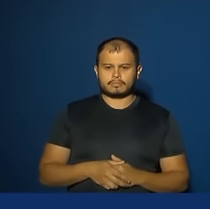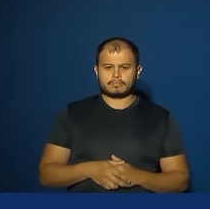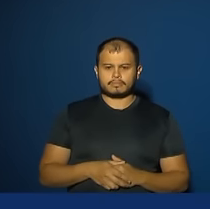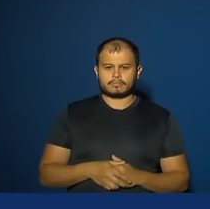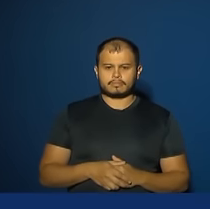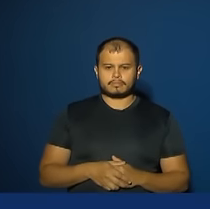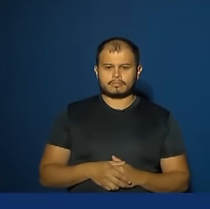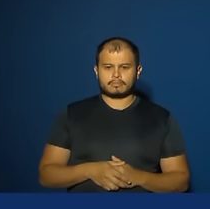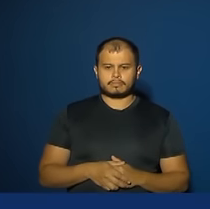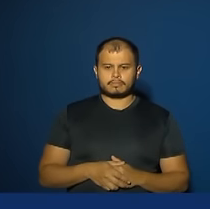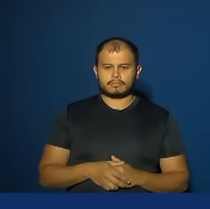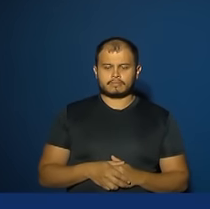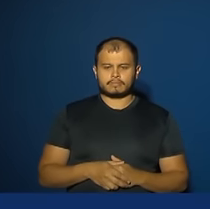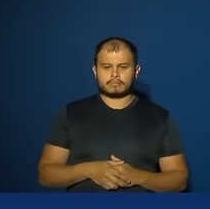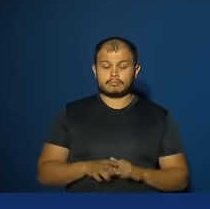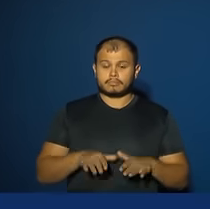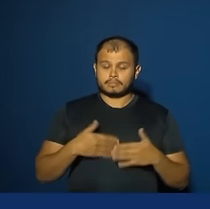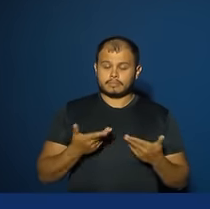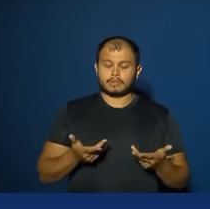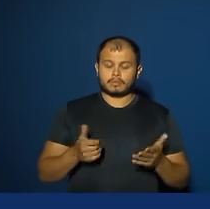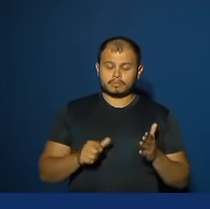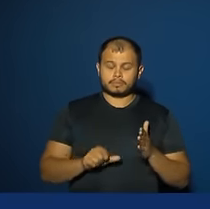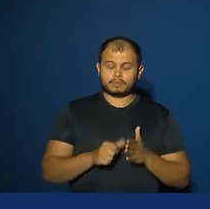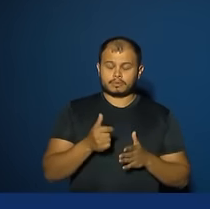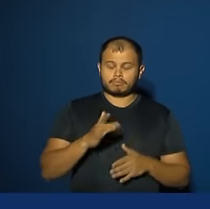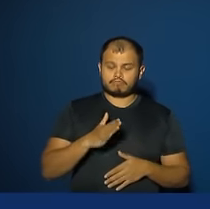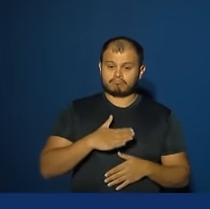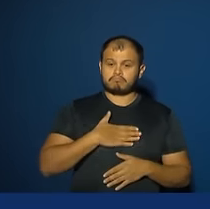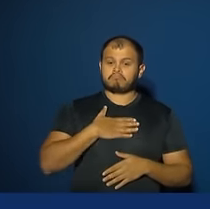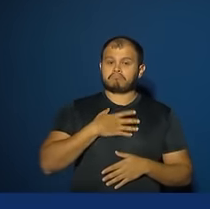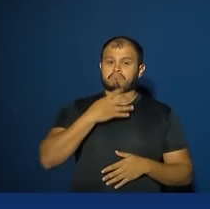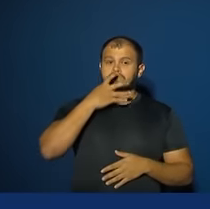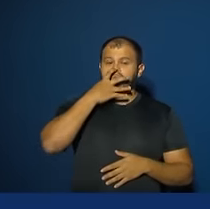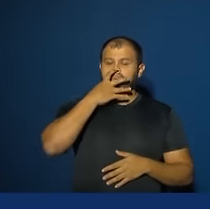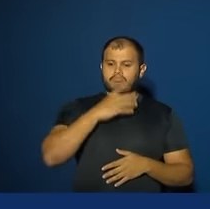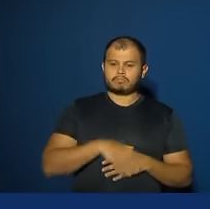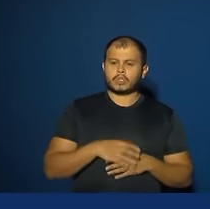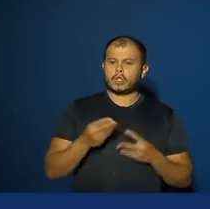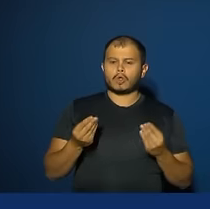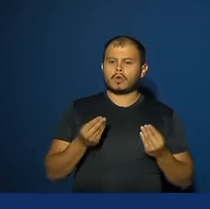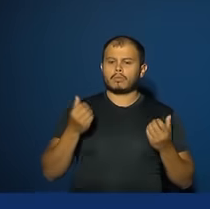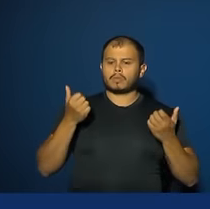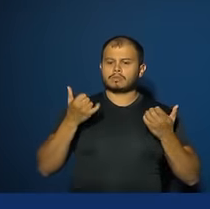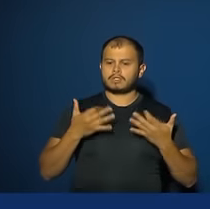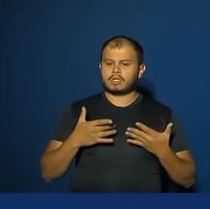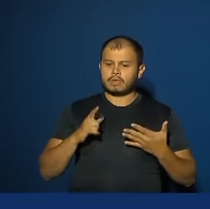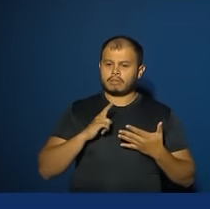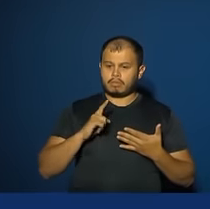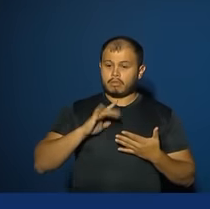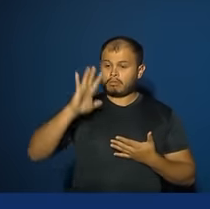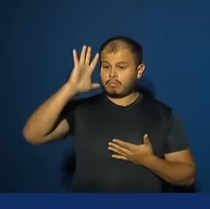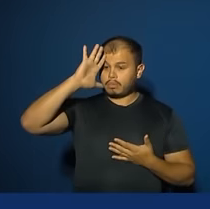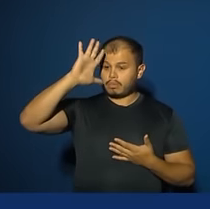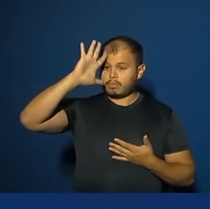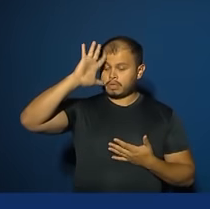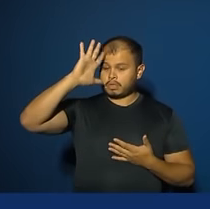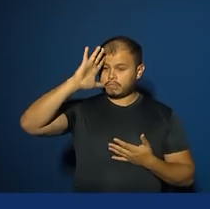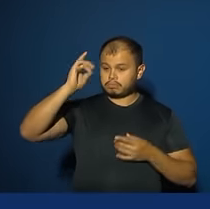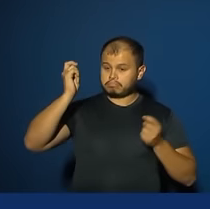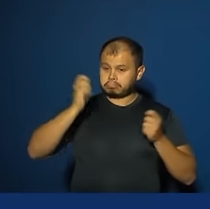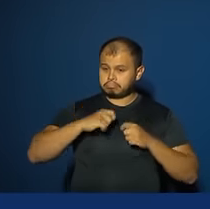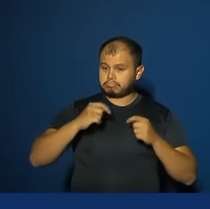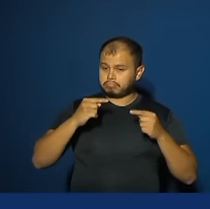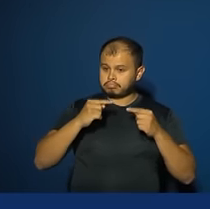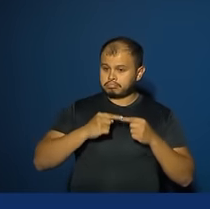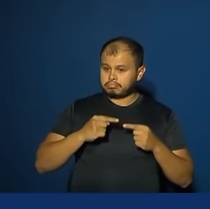A primeira coisa é surpreendente. E como explicar isso? A gente tem algumas teorias. Uma